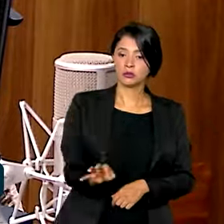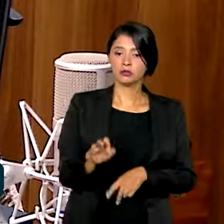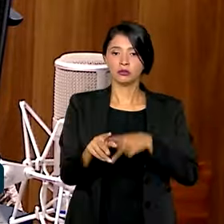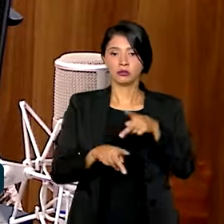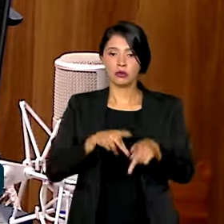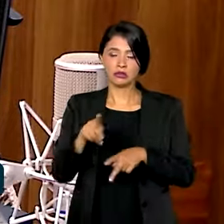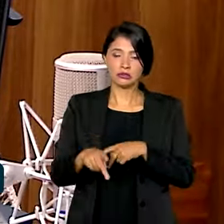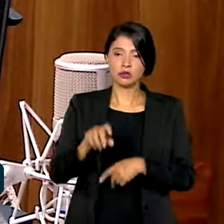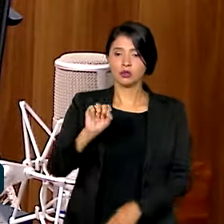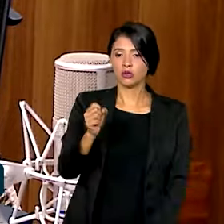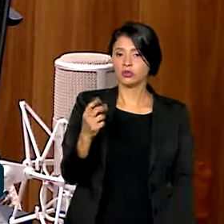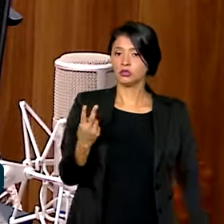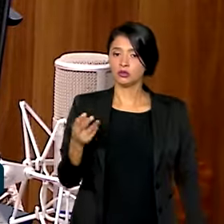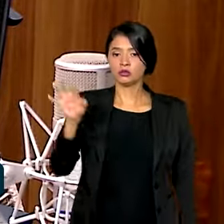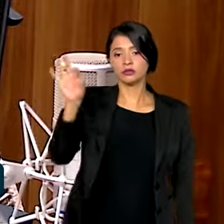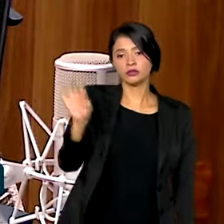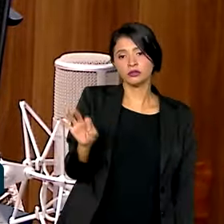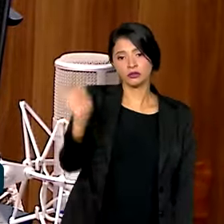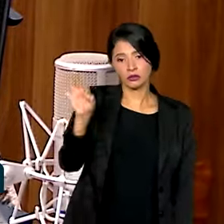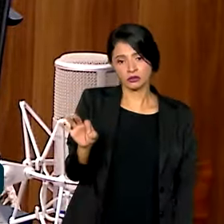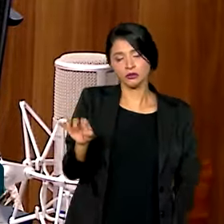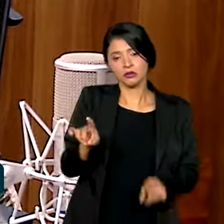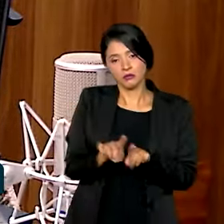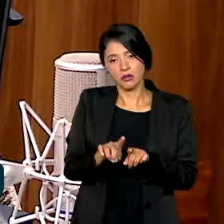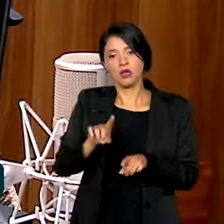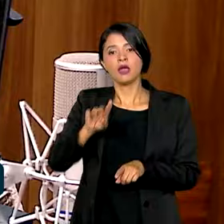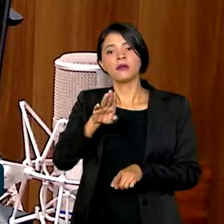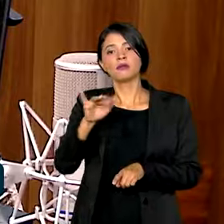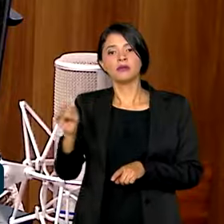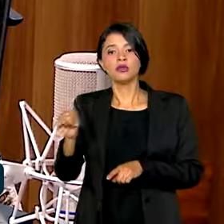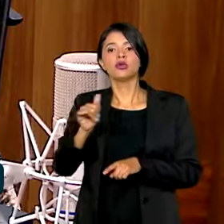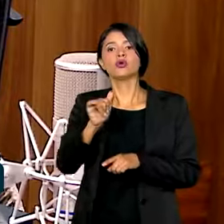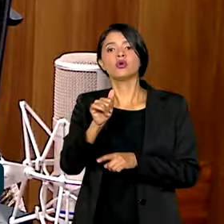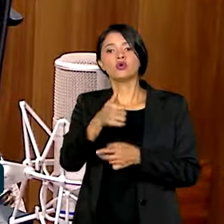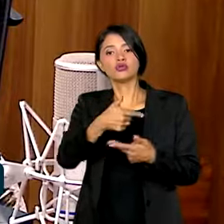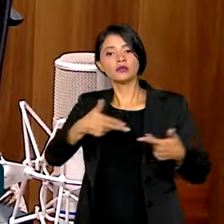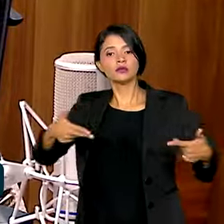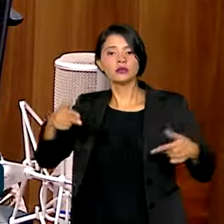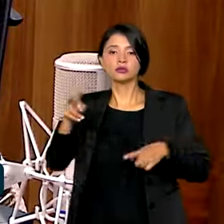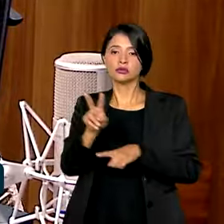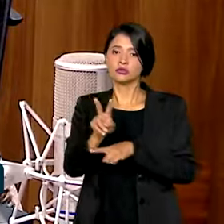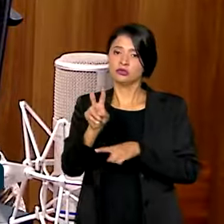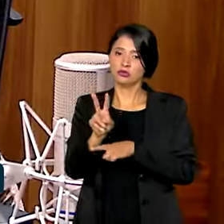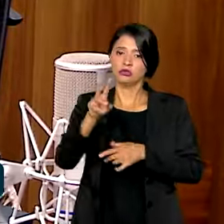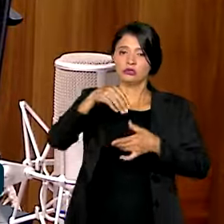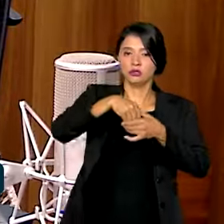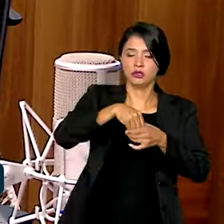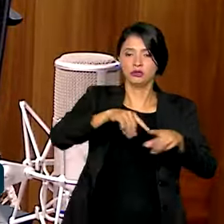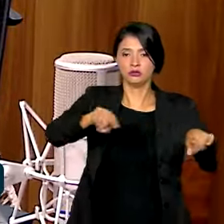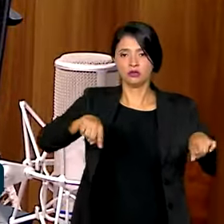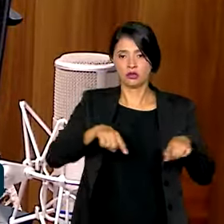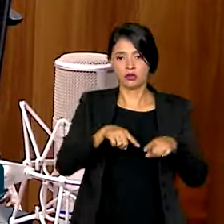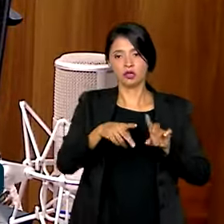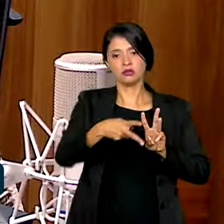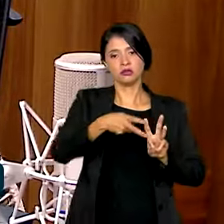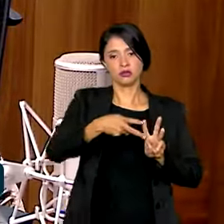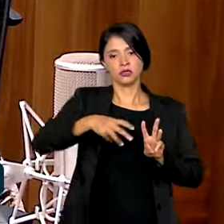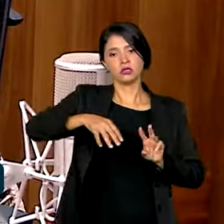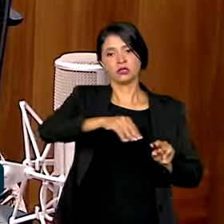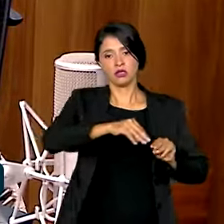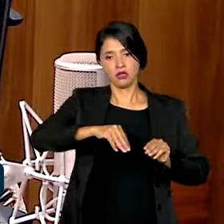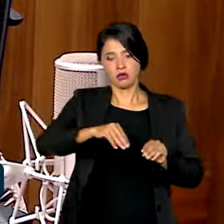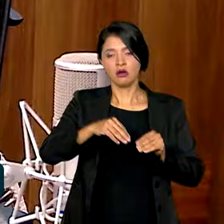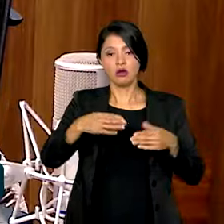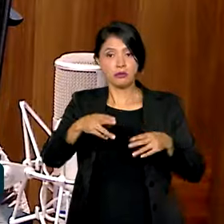e 82%, né, da biodiversidade protegida no mundo está dentro dos territórios indígenas. E